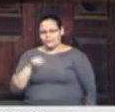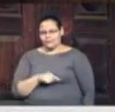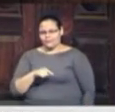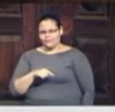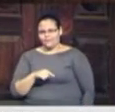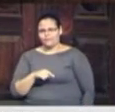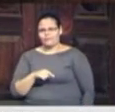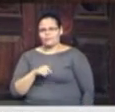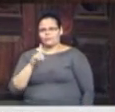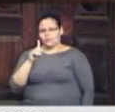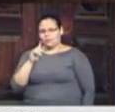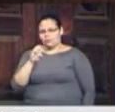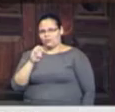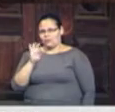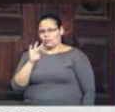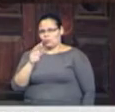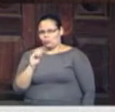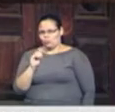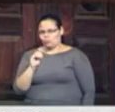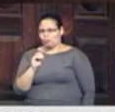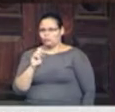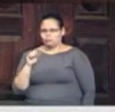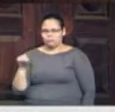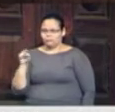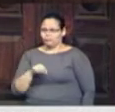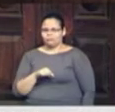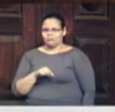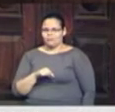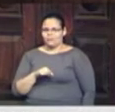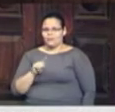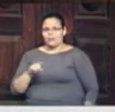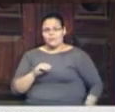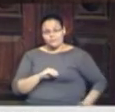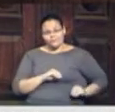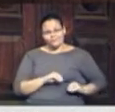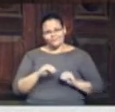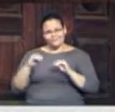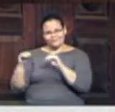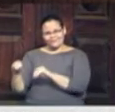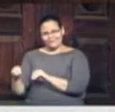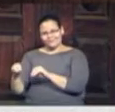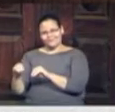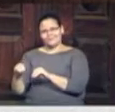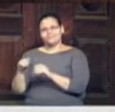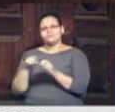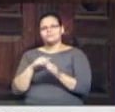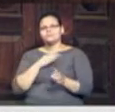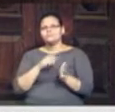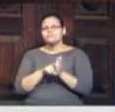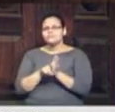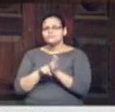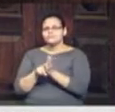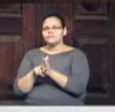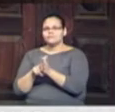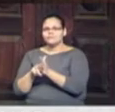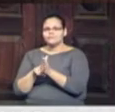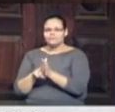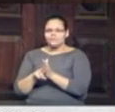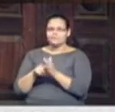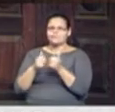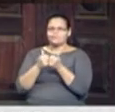extinção do DETRO e transfira essa tarefa de fiscalizar as